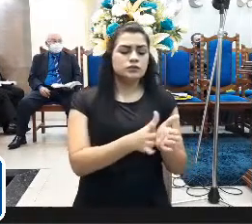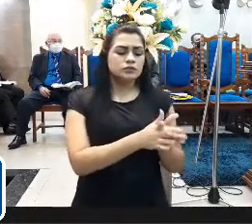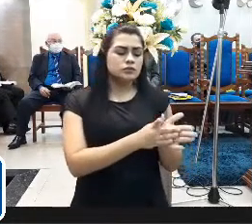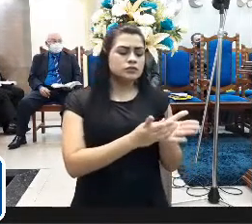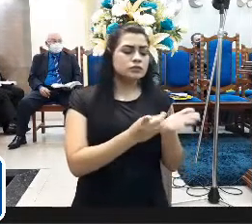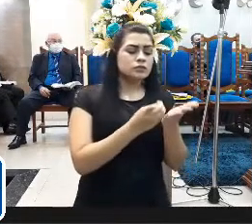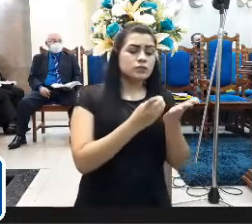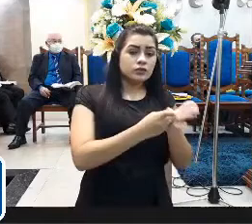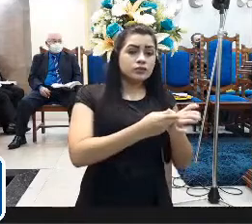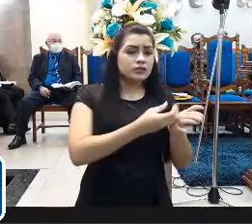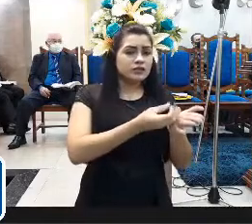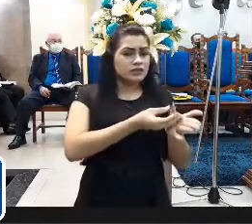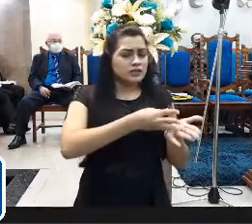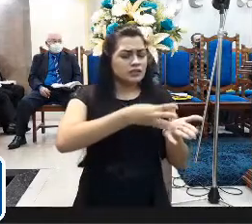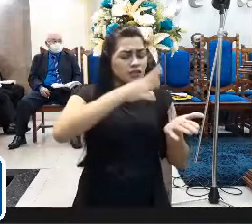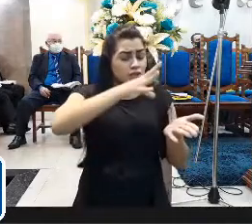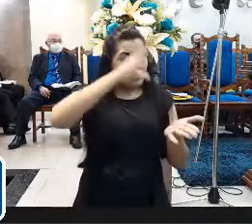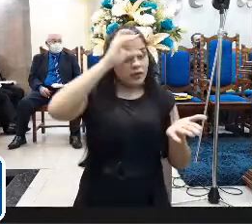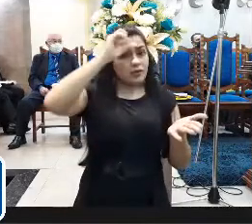entendimento.